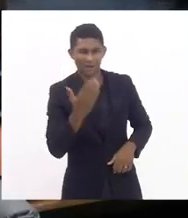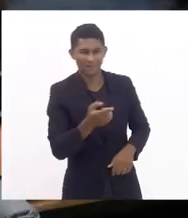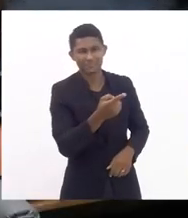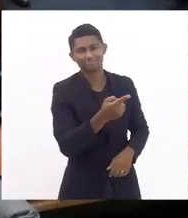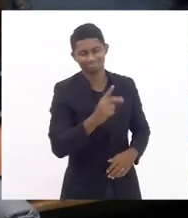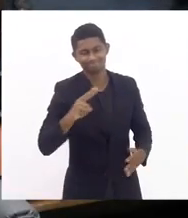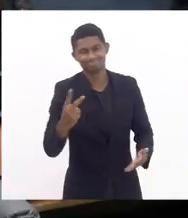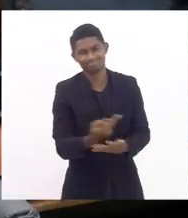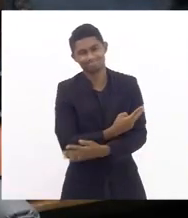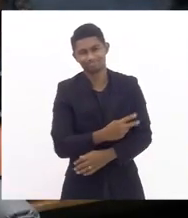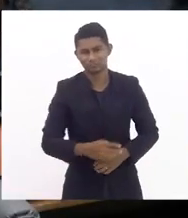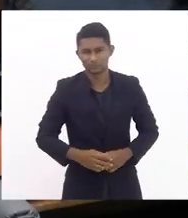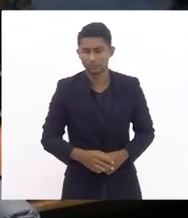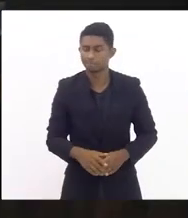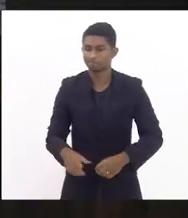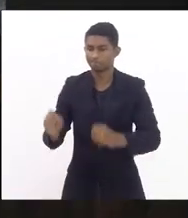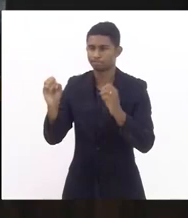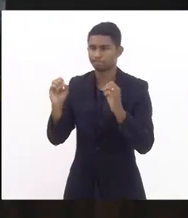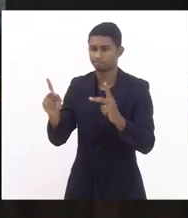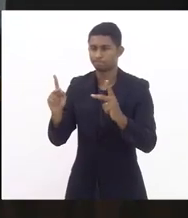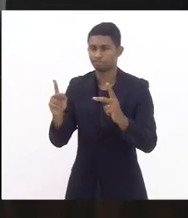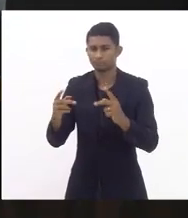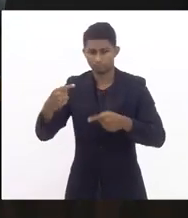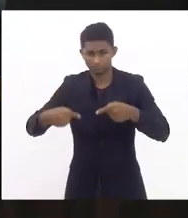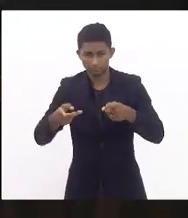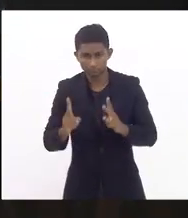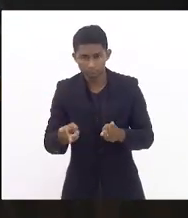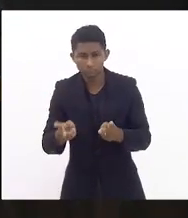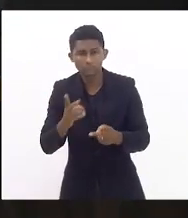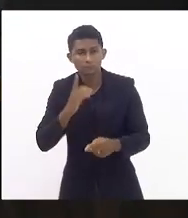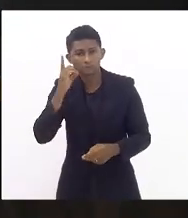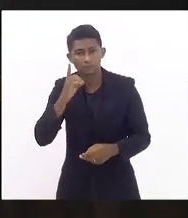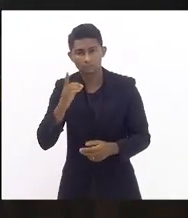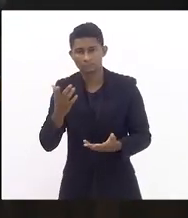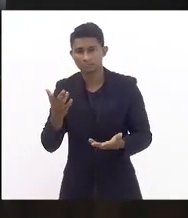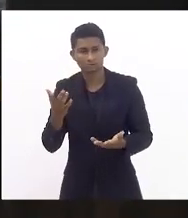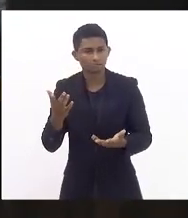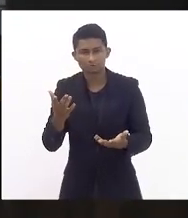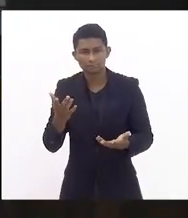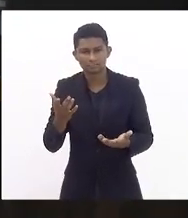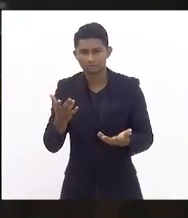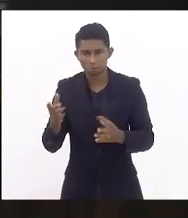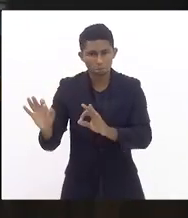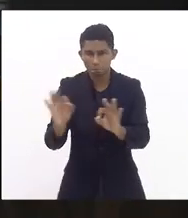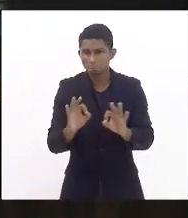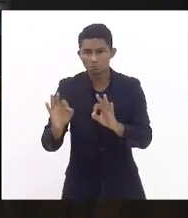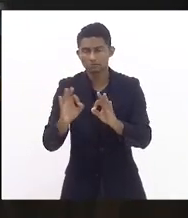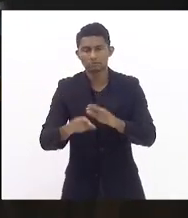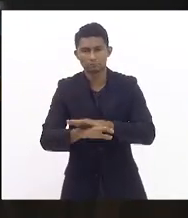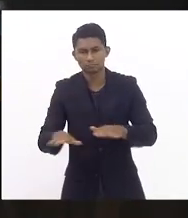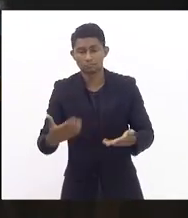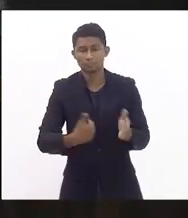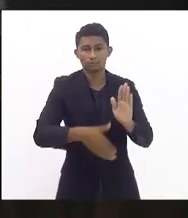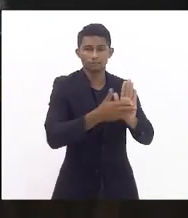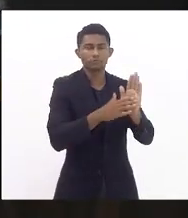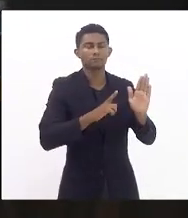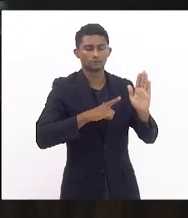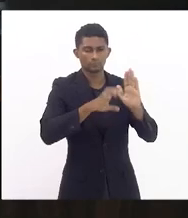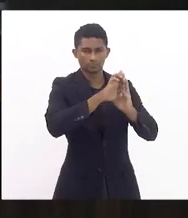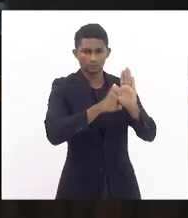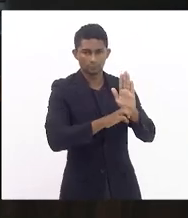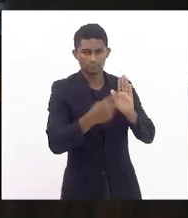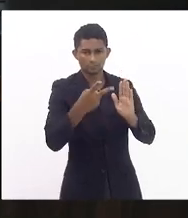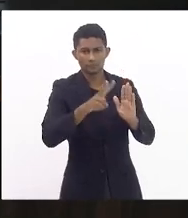Ok. Continue a discussão, deputado Valdec. Não havendo quem queira discutir, encerrada a discussão, o presidente proposta recebeu duas emendas e